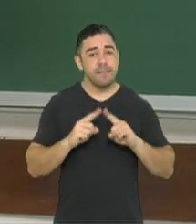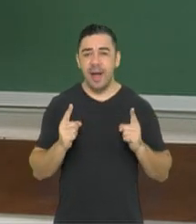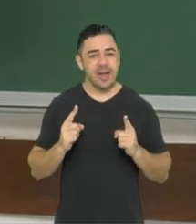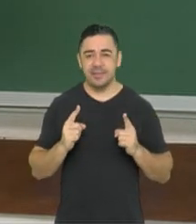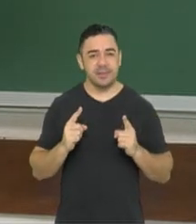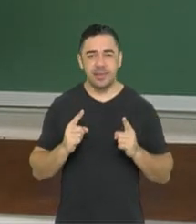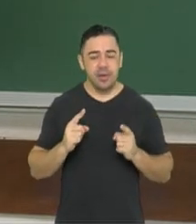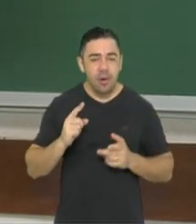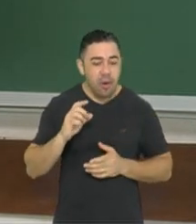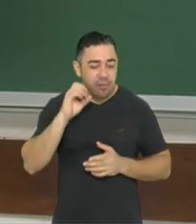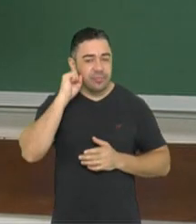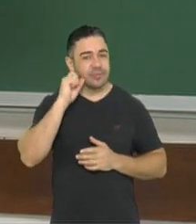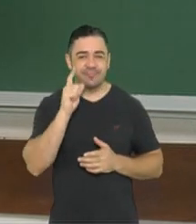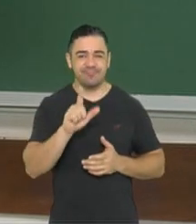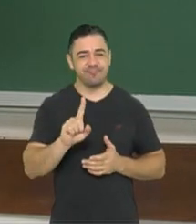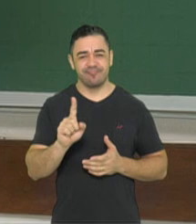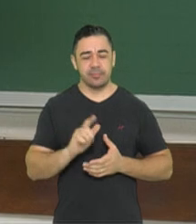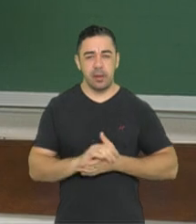de reproduzi-la, ok?